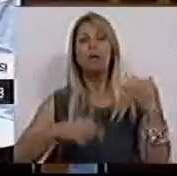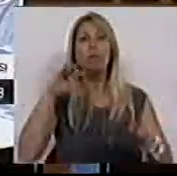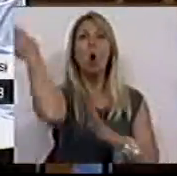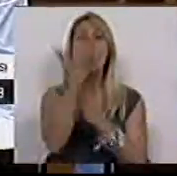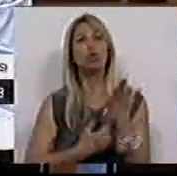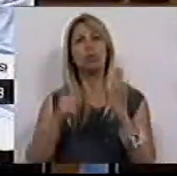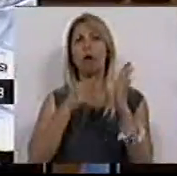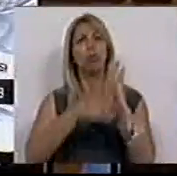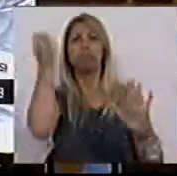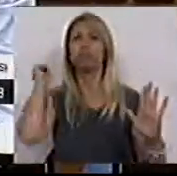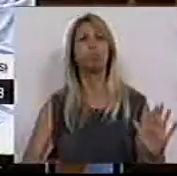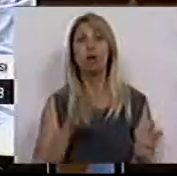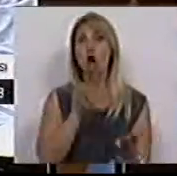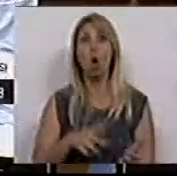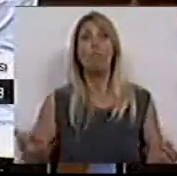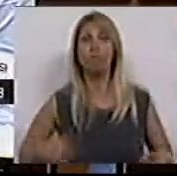Constitucional,